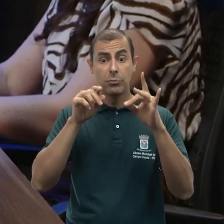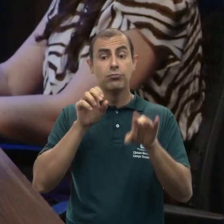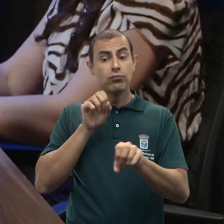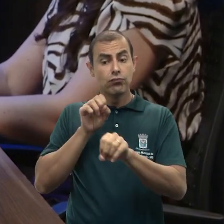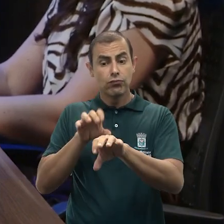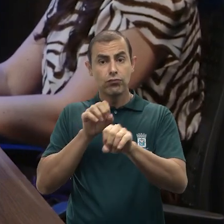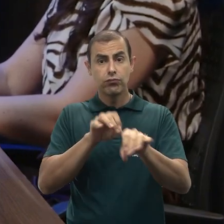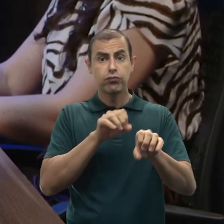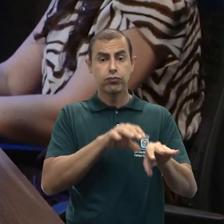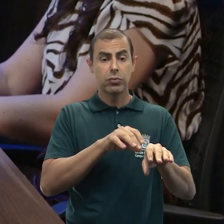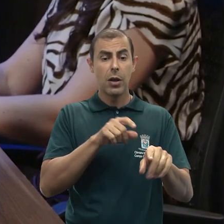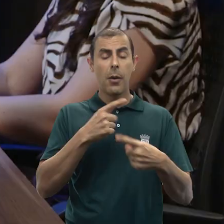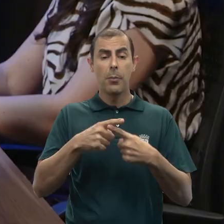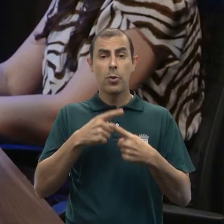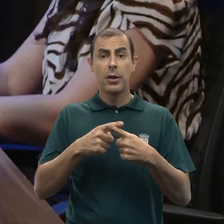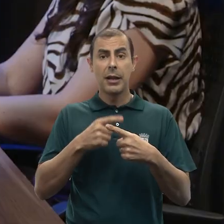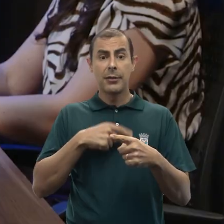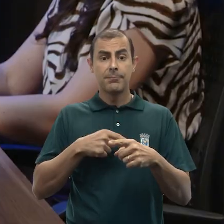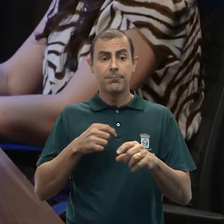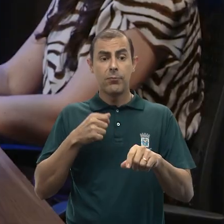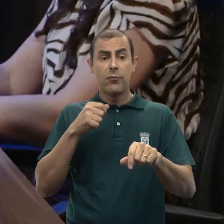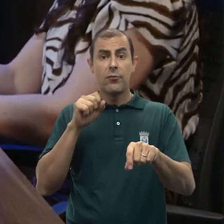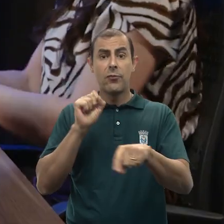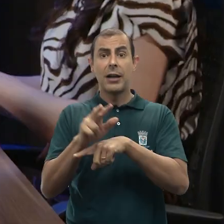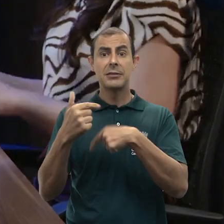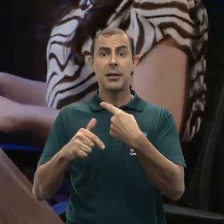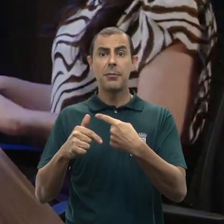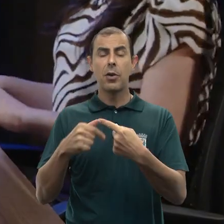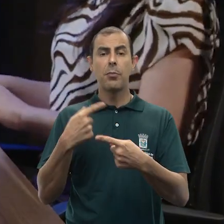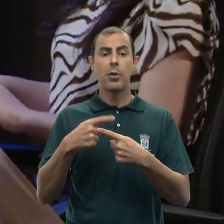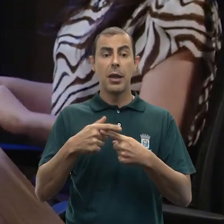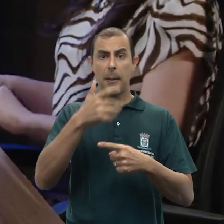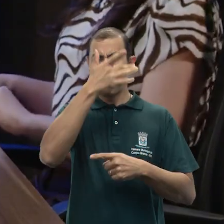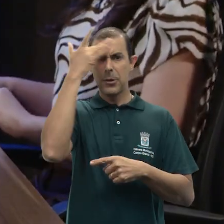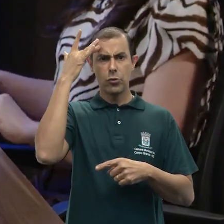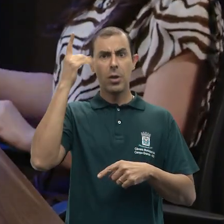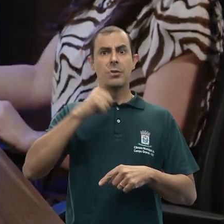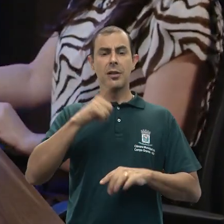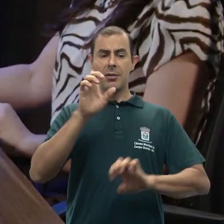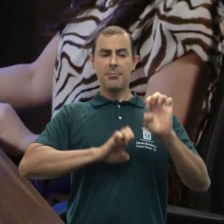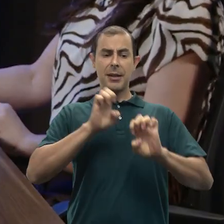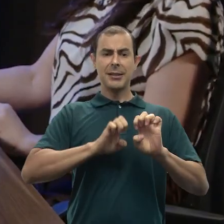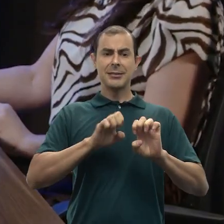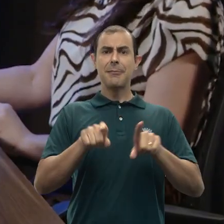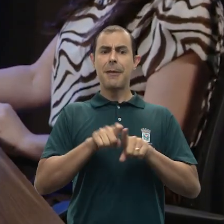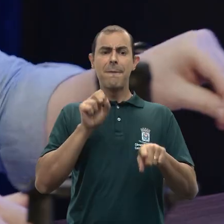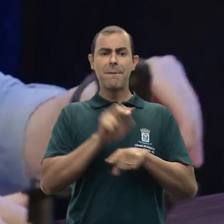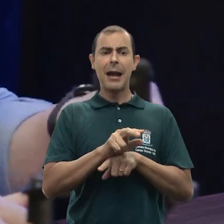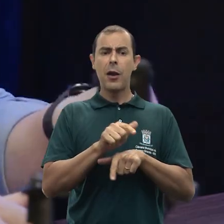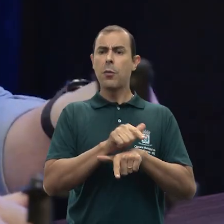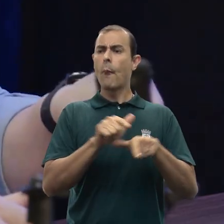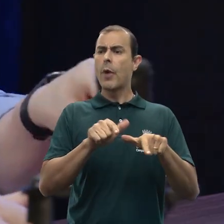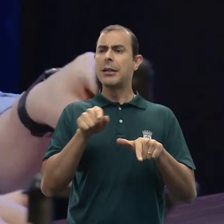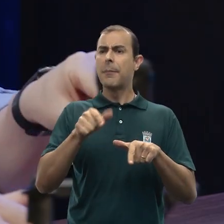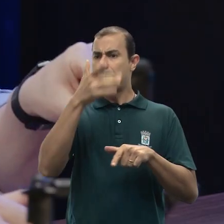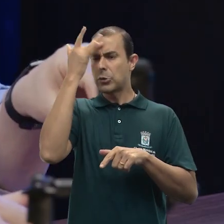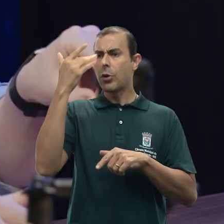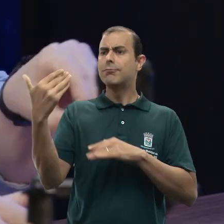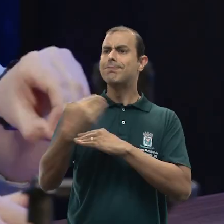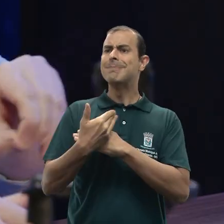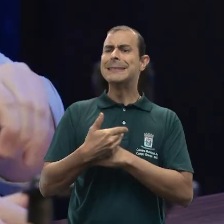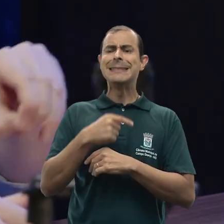no mercado. Hoje, o maior desafio de quem prega em Campo Grande é contratar. As pessoas, muitas vezes, dependem de algum